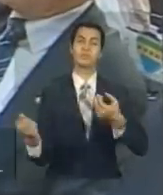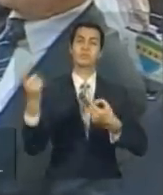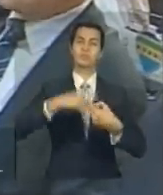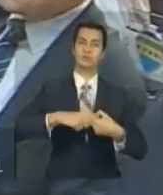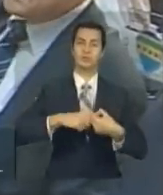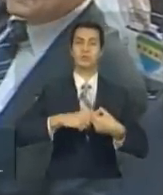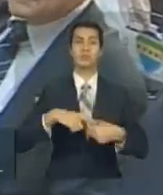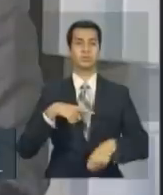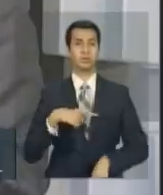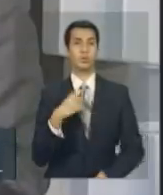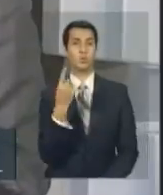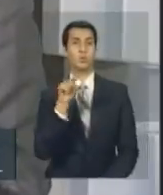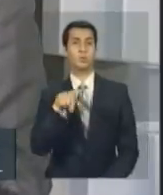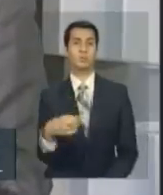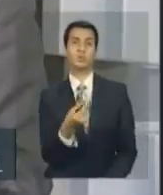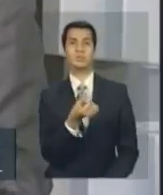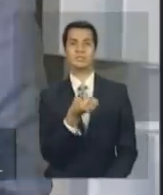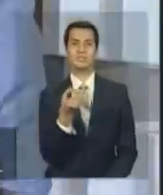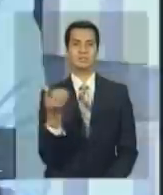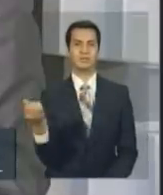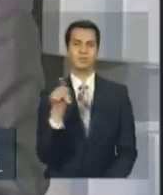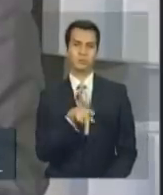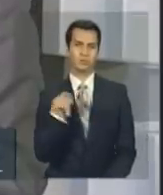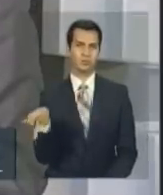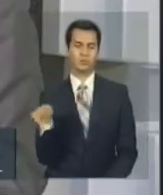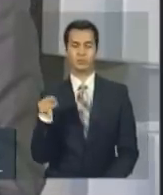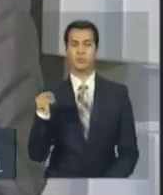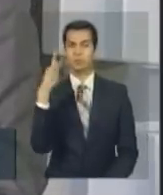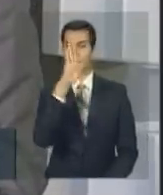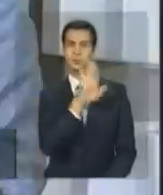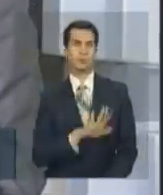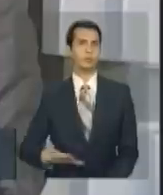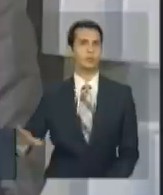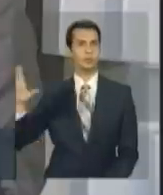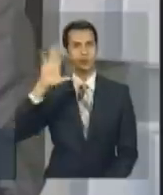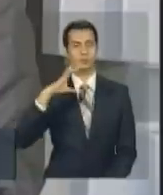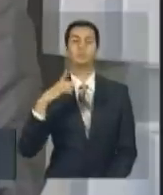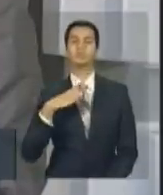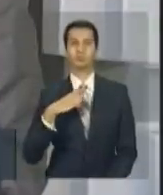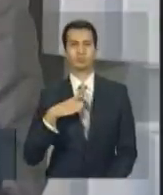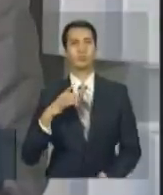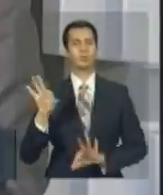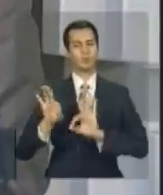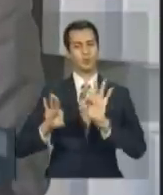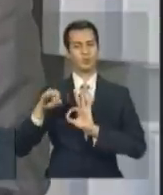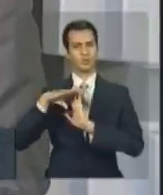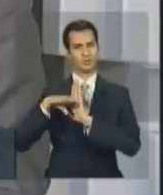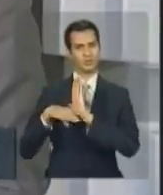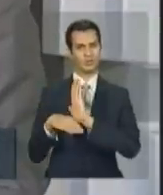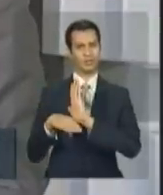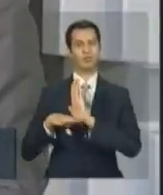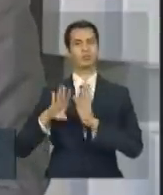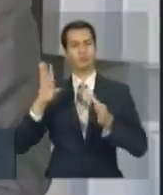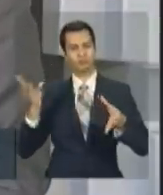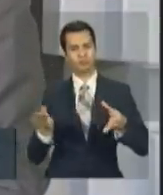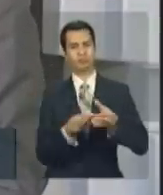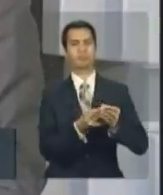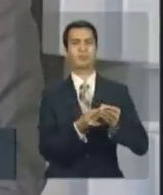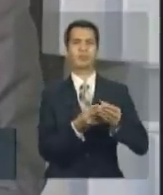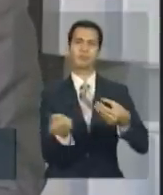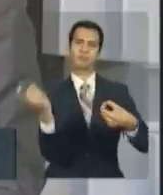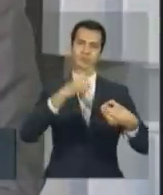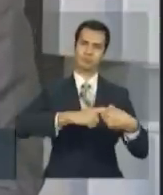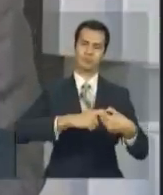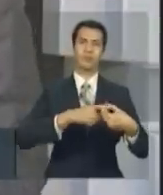que 1.600 professores e professoras se dispuseram a submeter seus projetos à análise